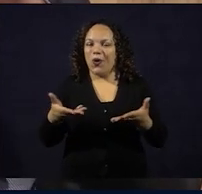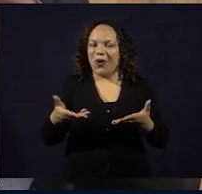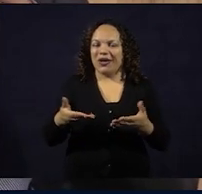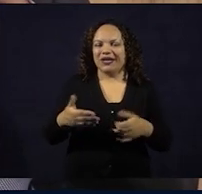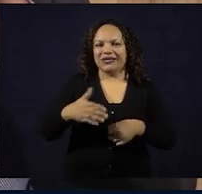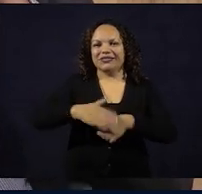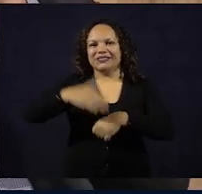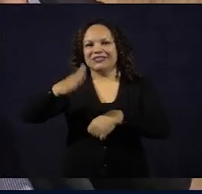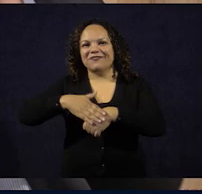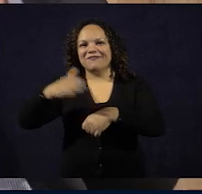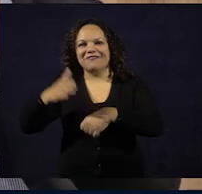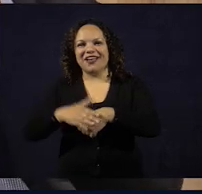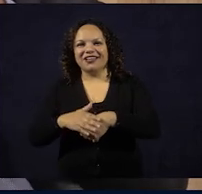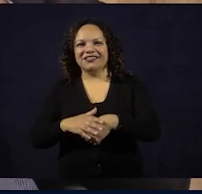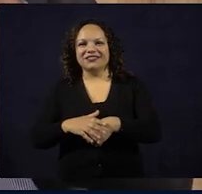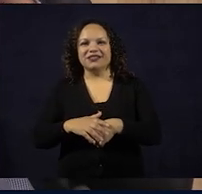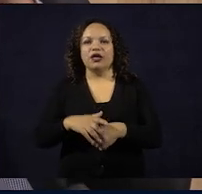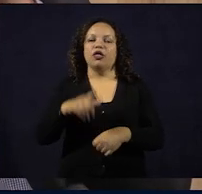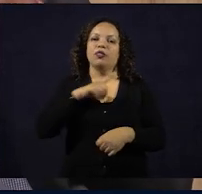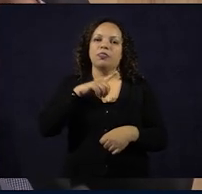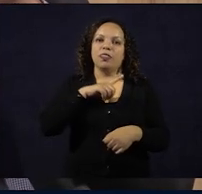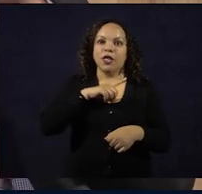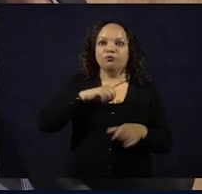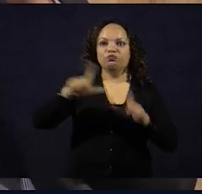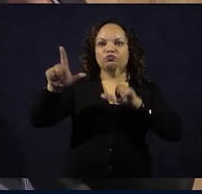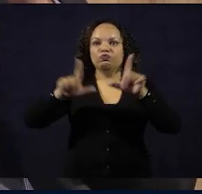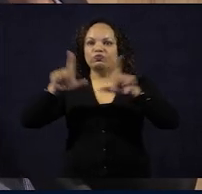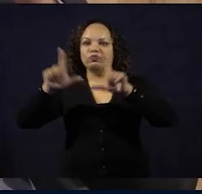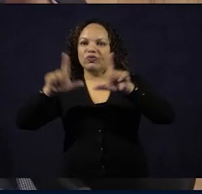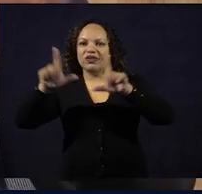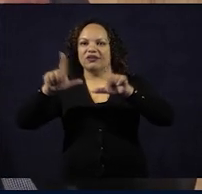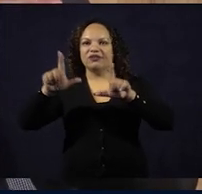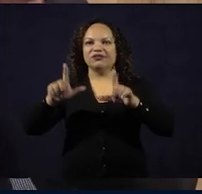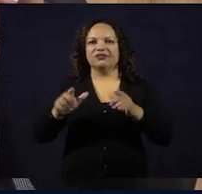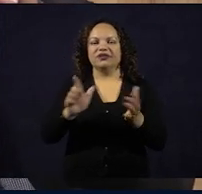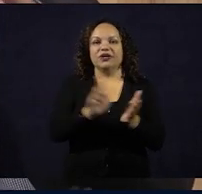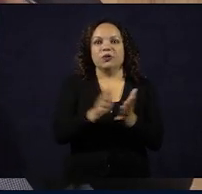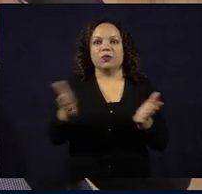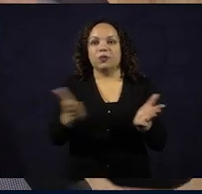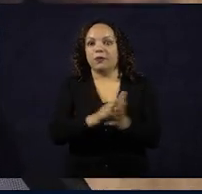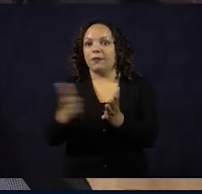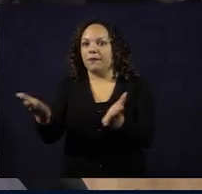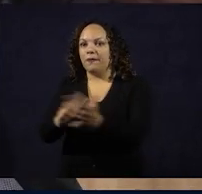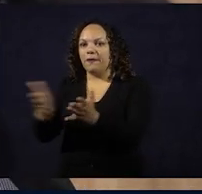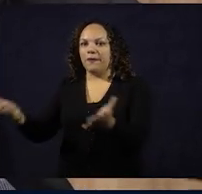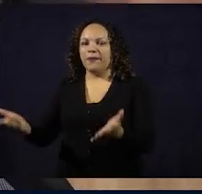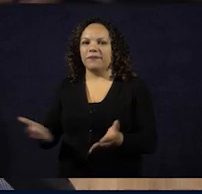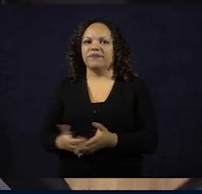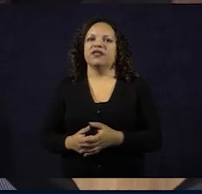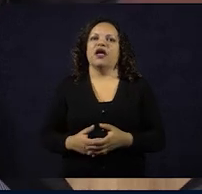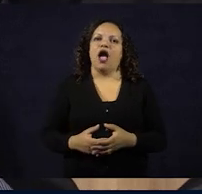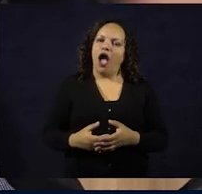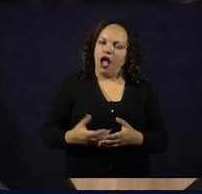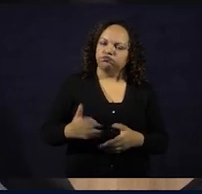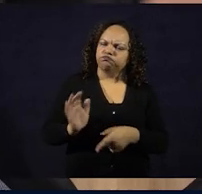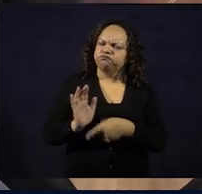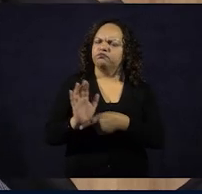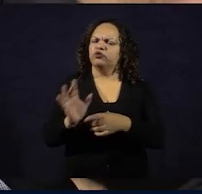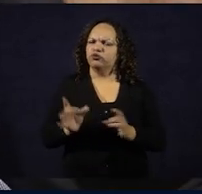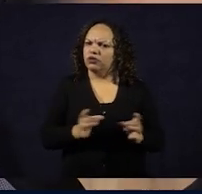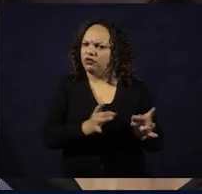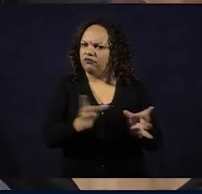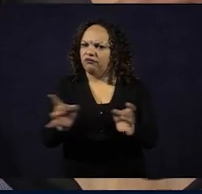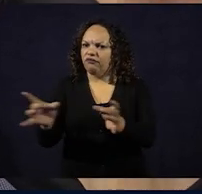faz se torna notícia você ganha um marketing gratuito então para marca ajuda a vender muito e um segundo ponto que a gente ajudou